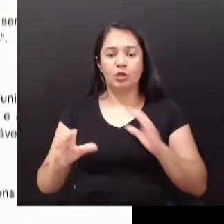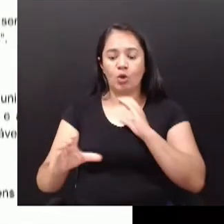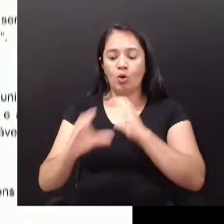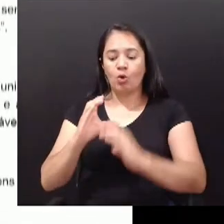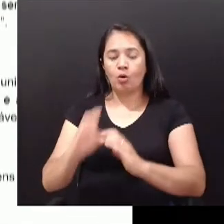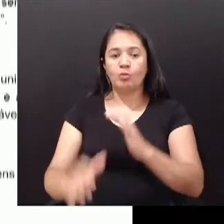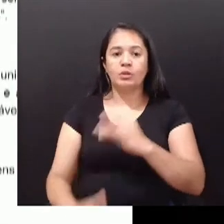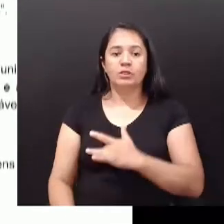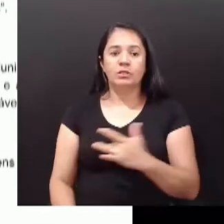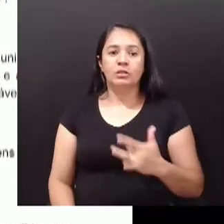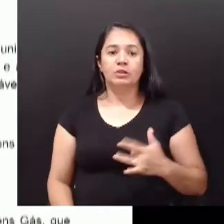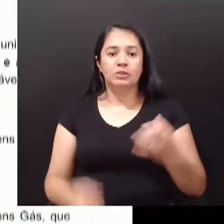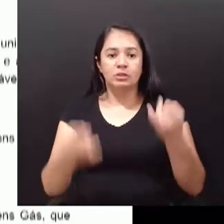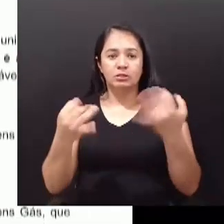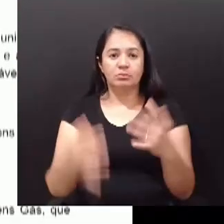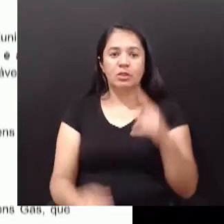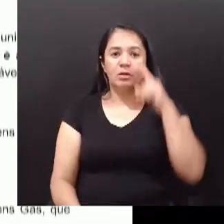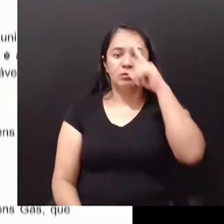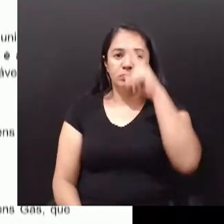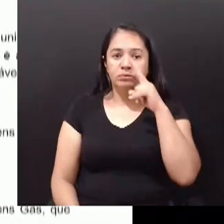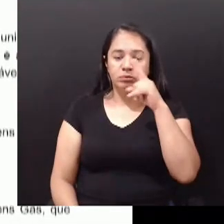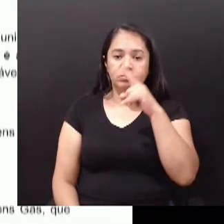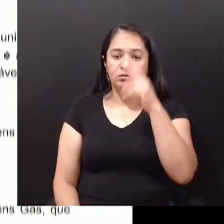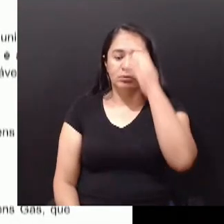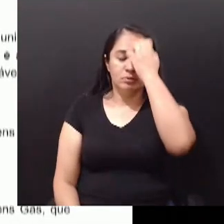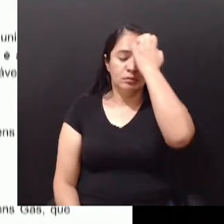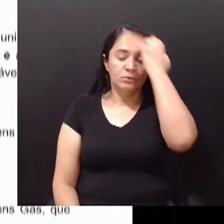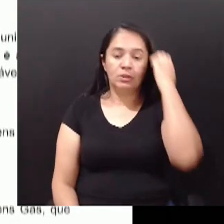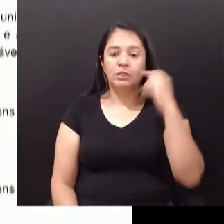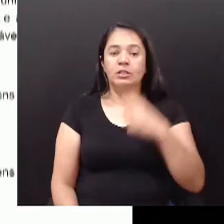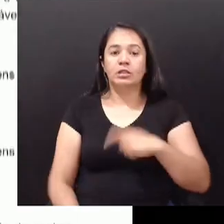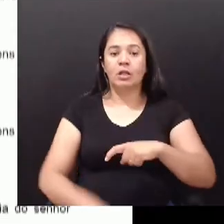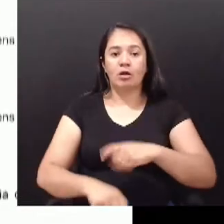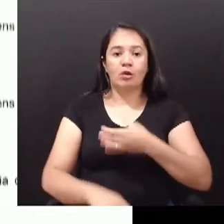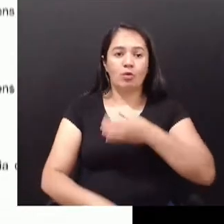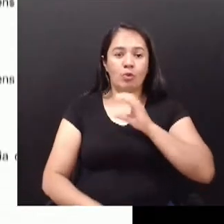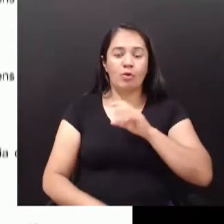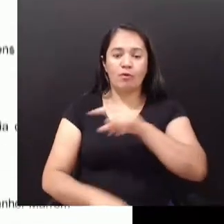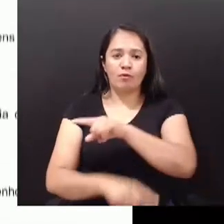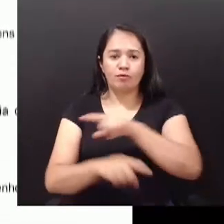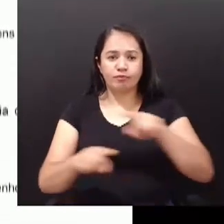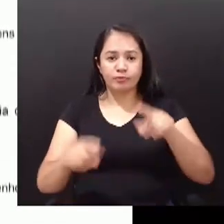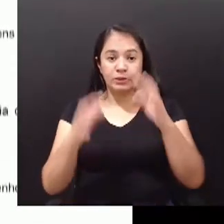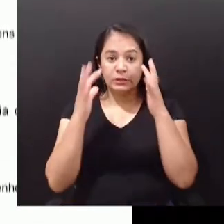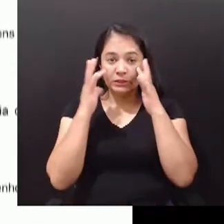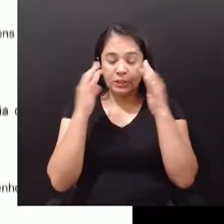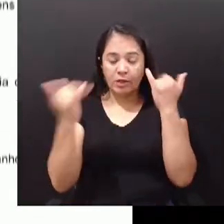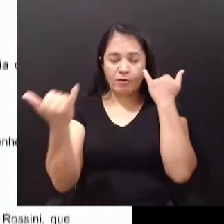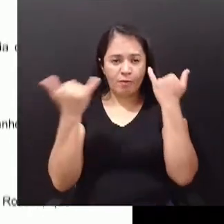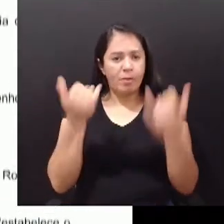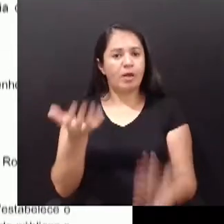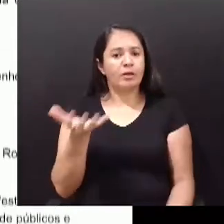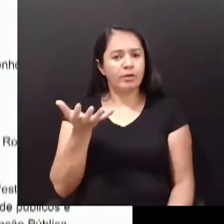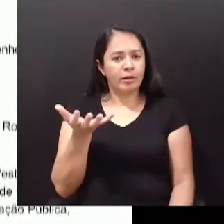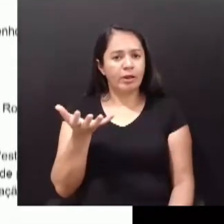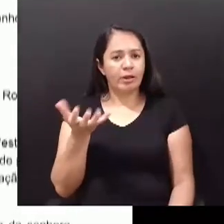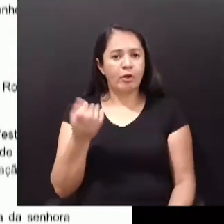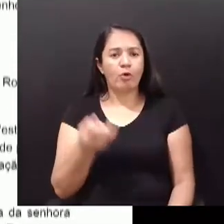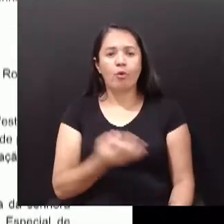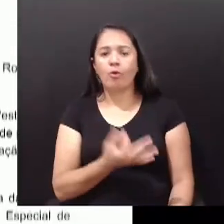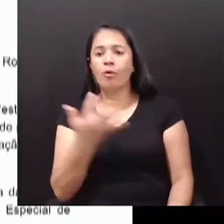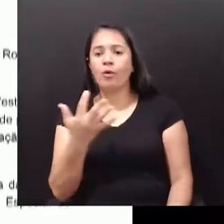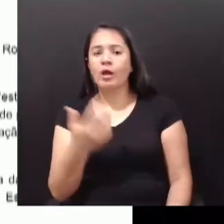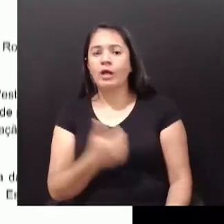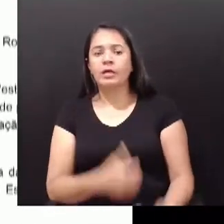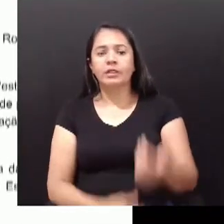os riscos da ingestão de metanol. Então, para você ficar muito bem informado, saber quais são os 10 projetos que